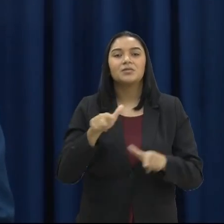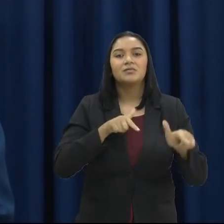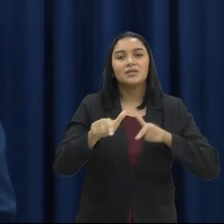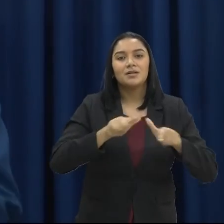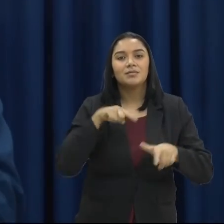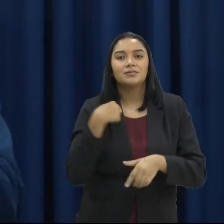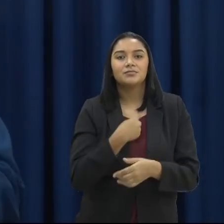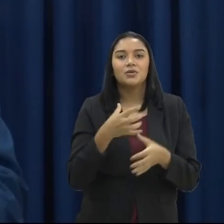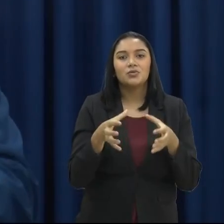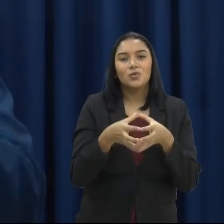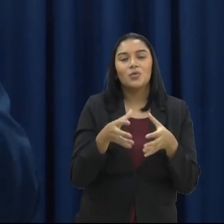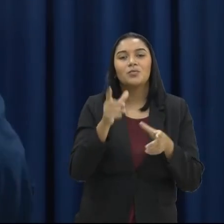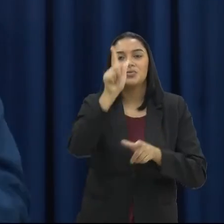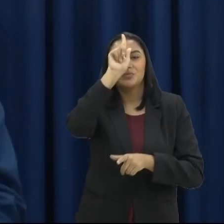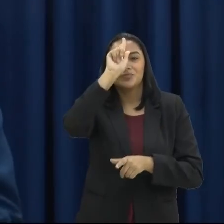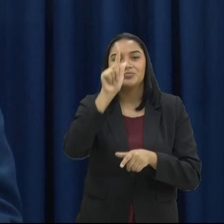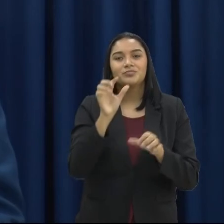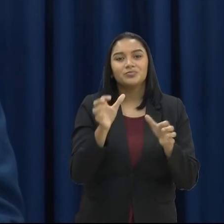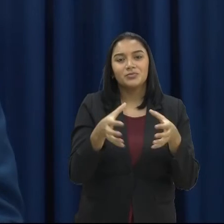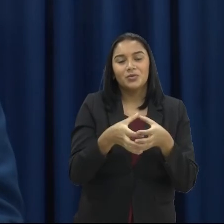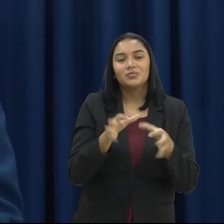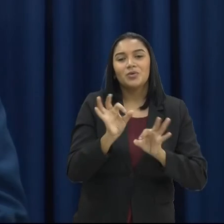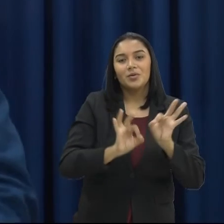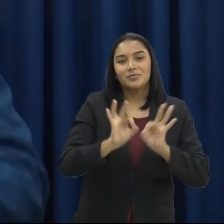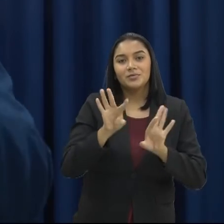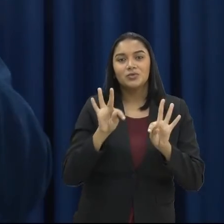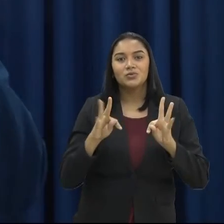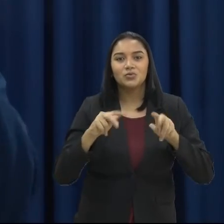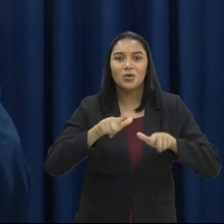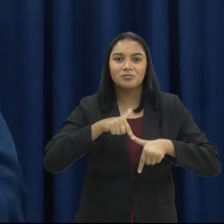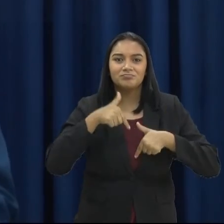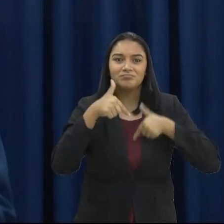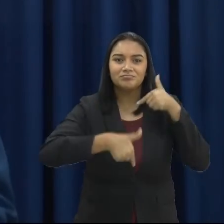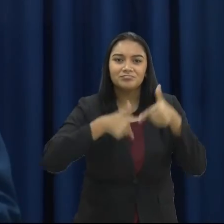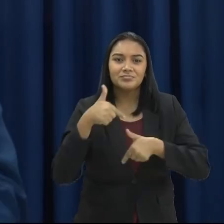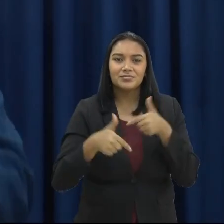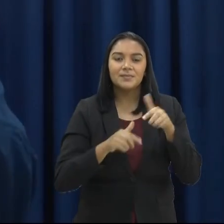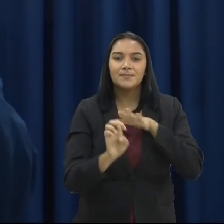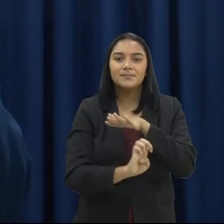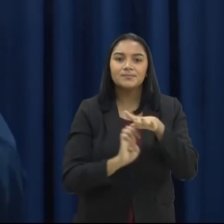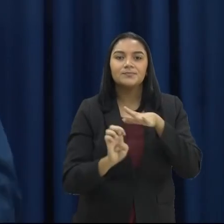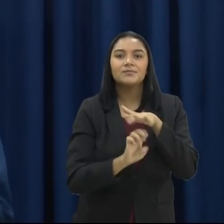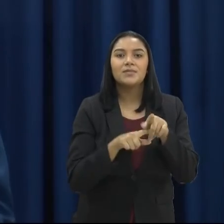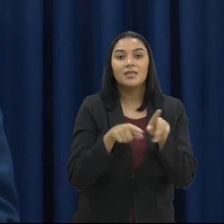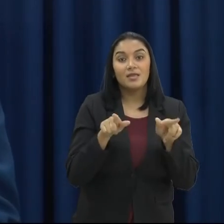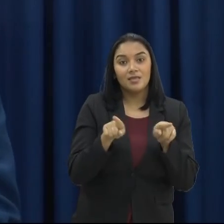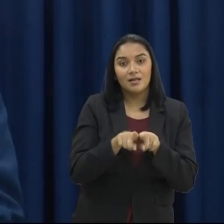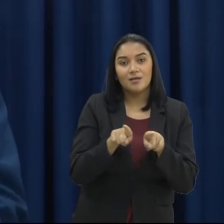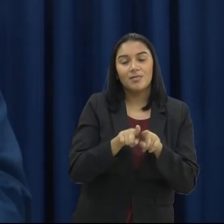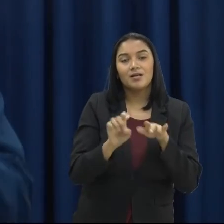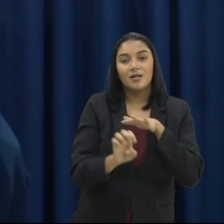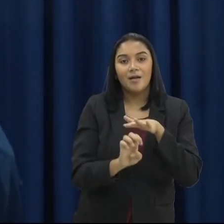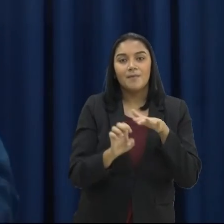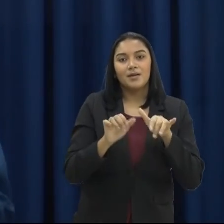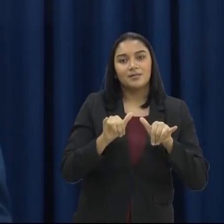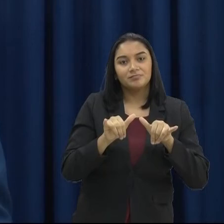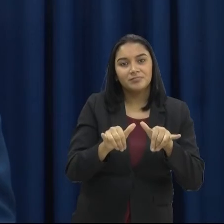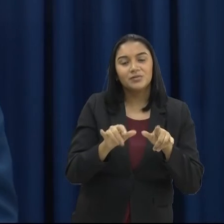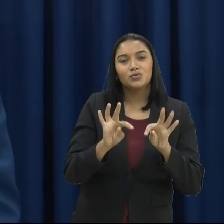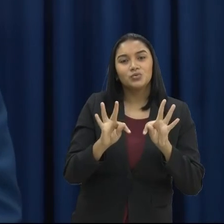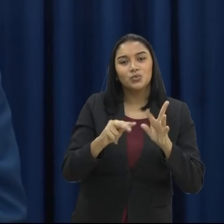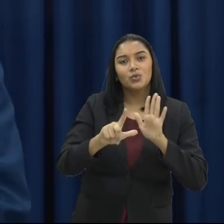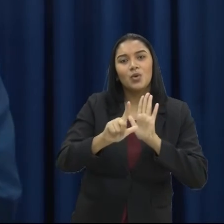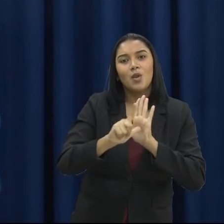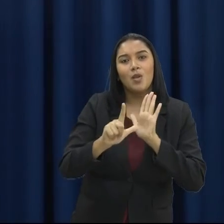gestão, usando todo o potencial que temos na área da indústria, na área do comércio, na área da